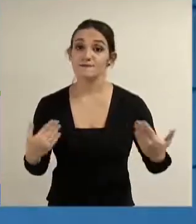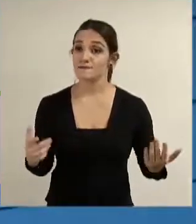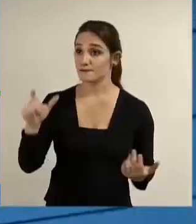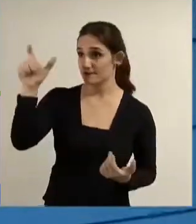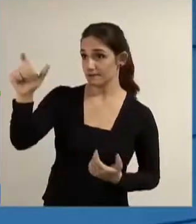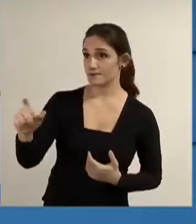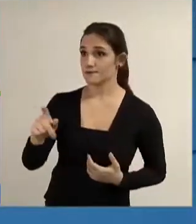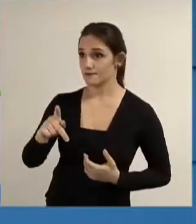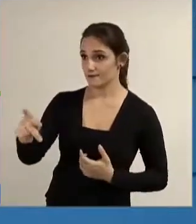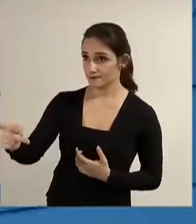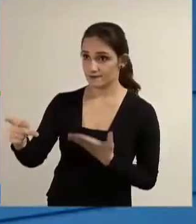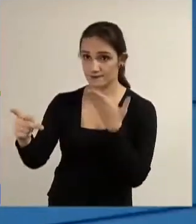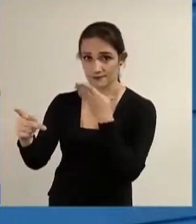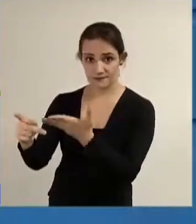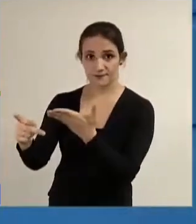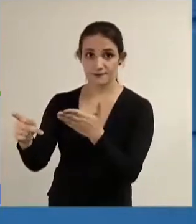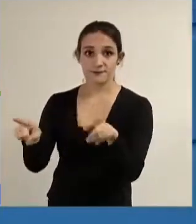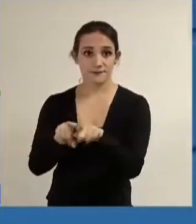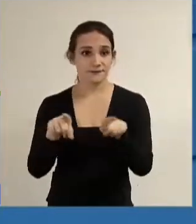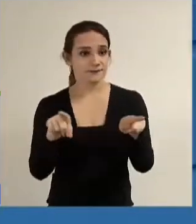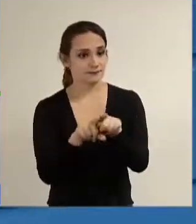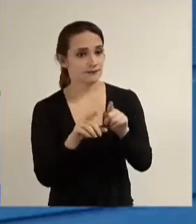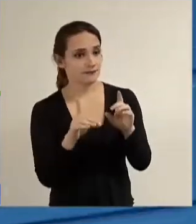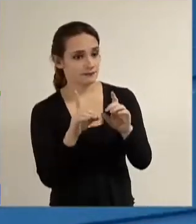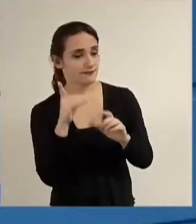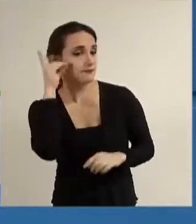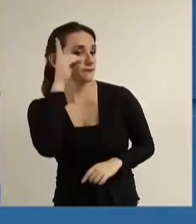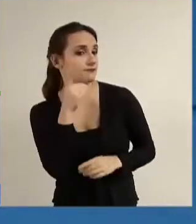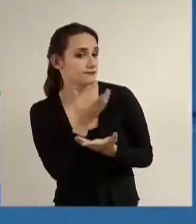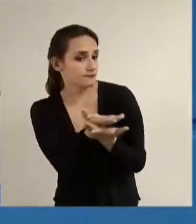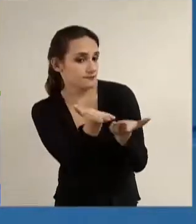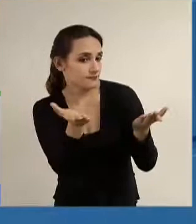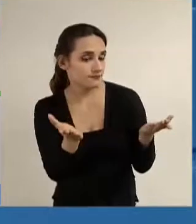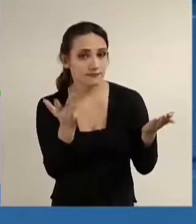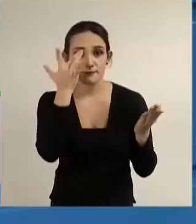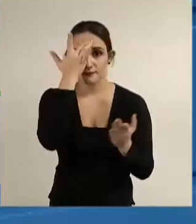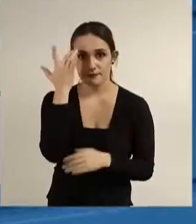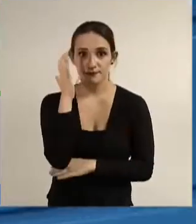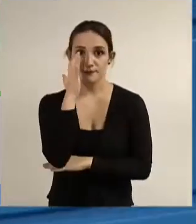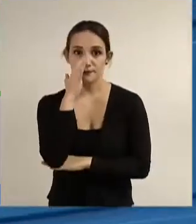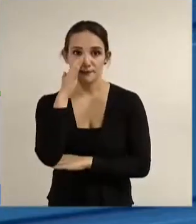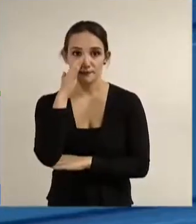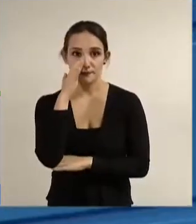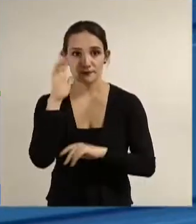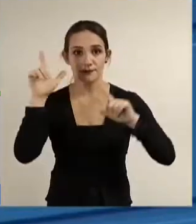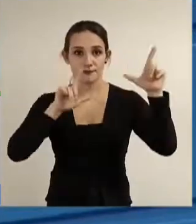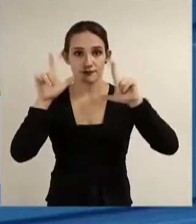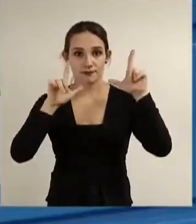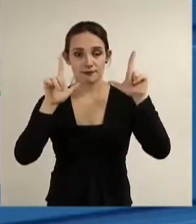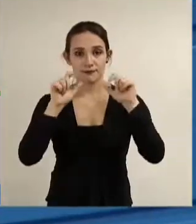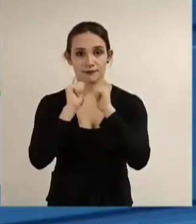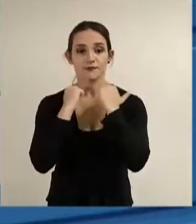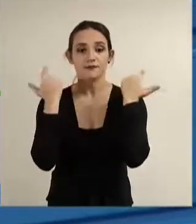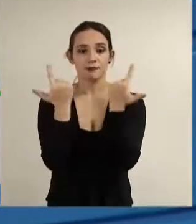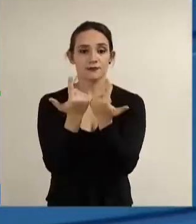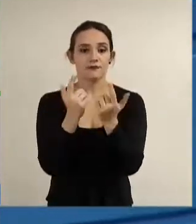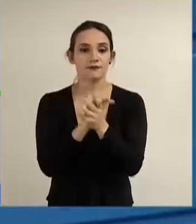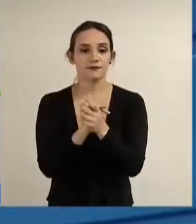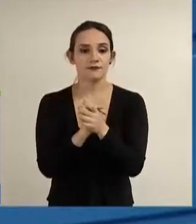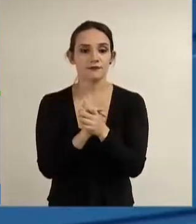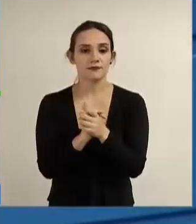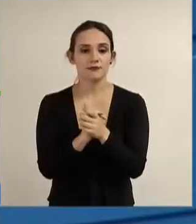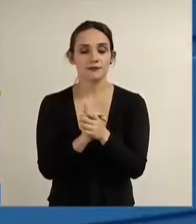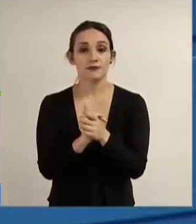Senhor presidente, senhores deputados, público que nos prestigia aqui pela TV Assembleia, eu indico